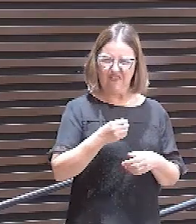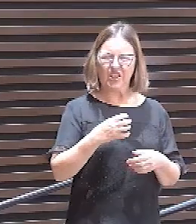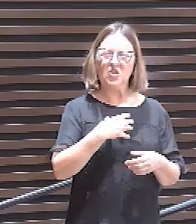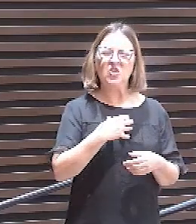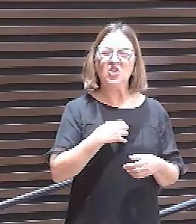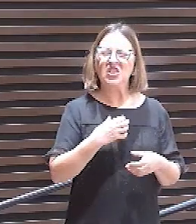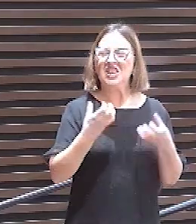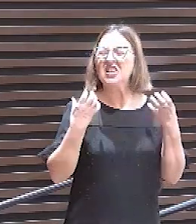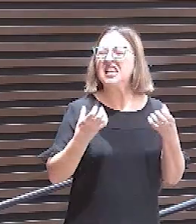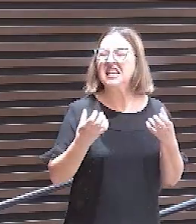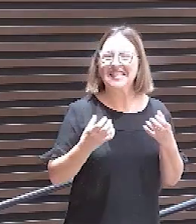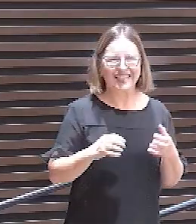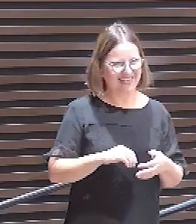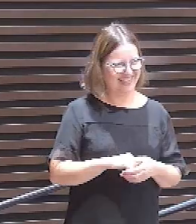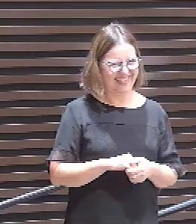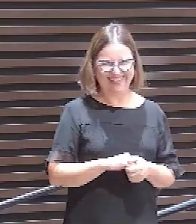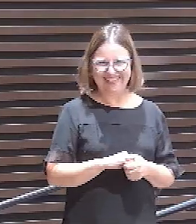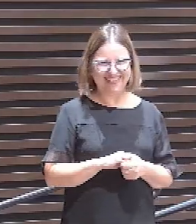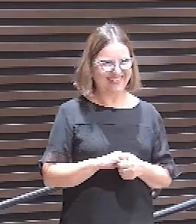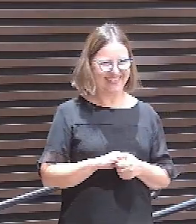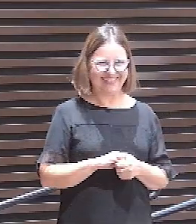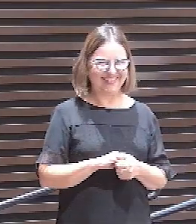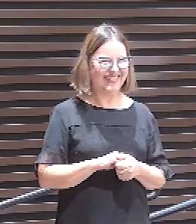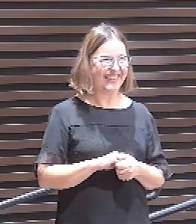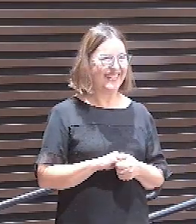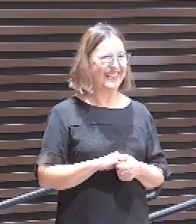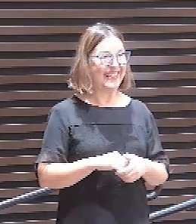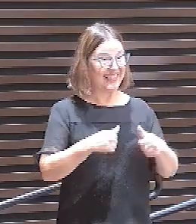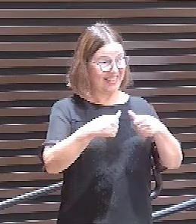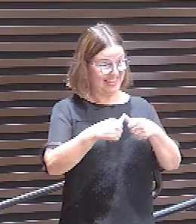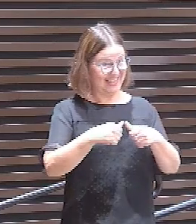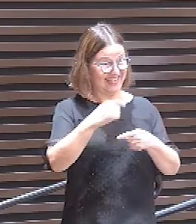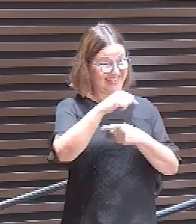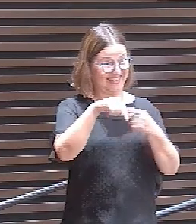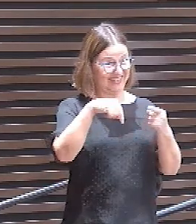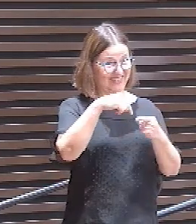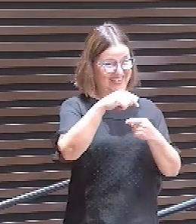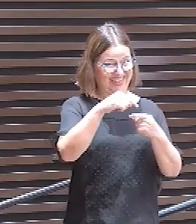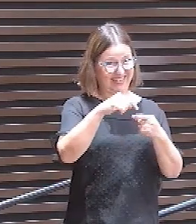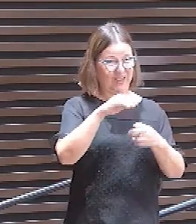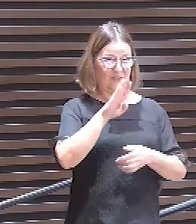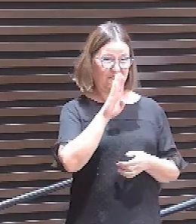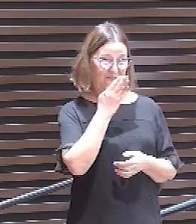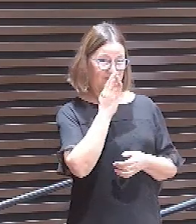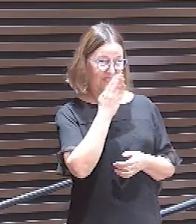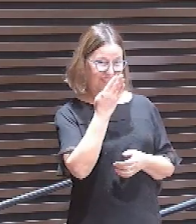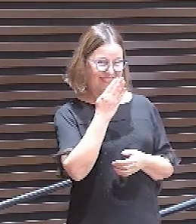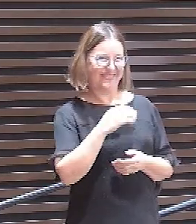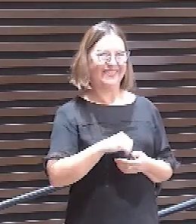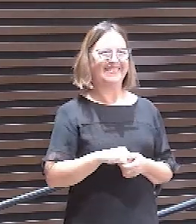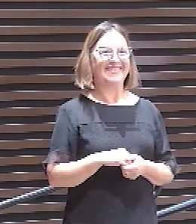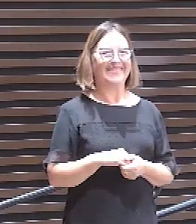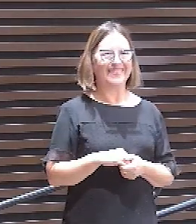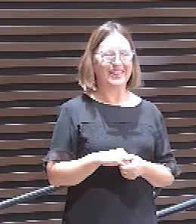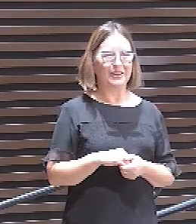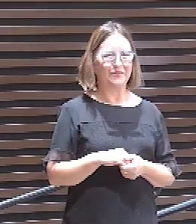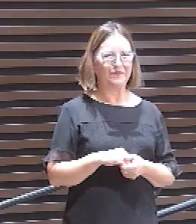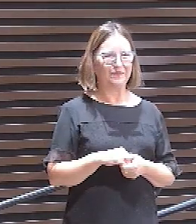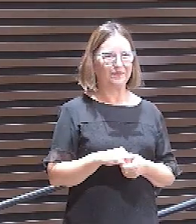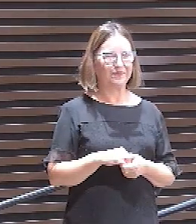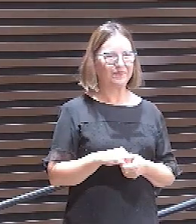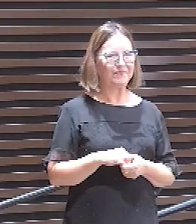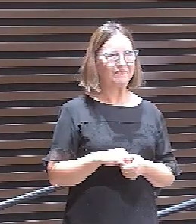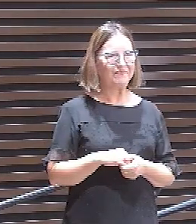É essa a santificação da meia boca, da aparência,